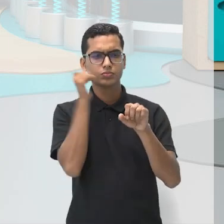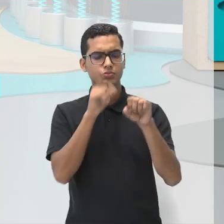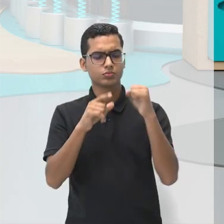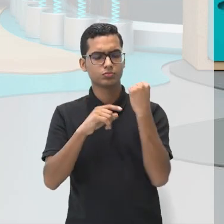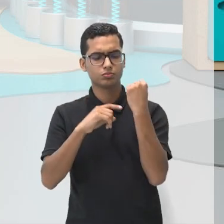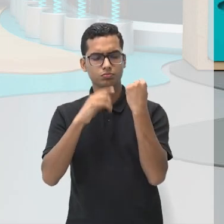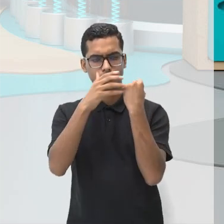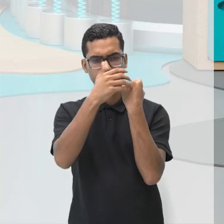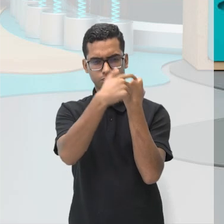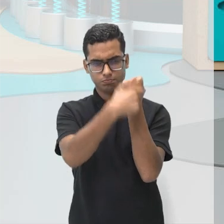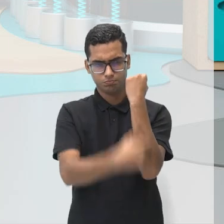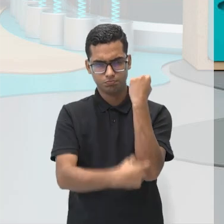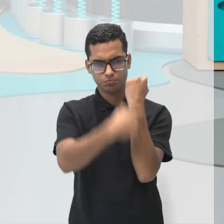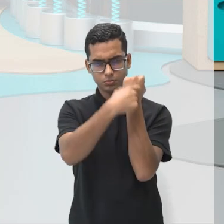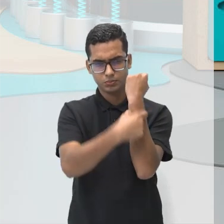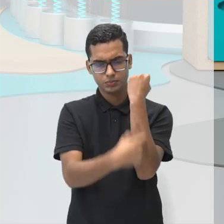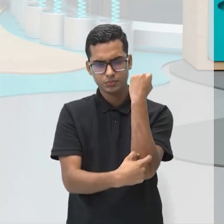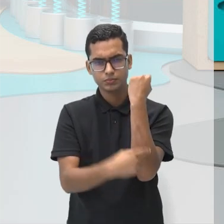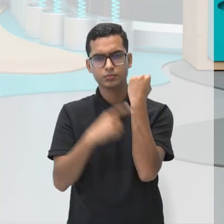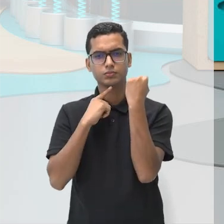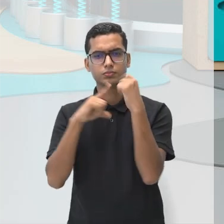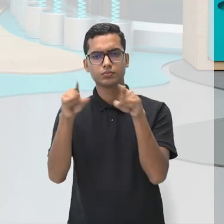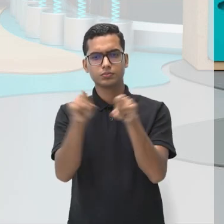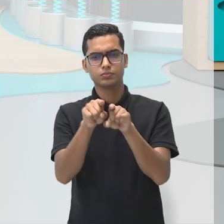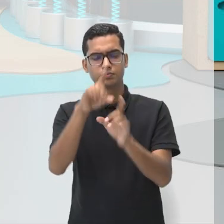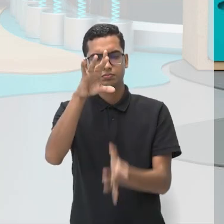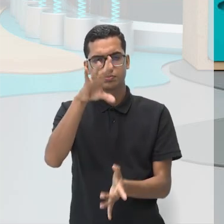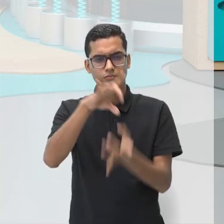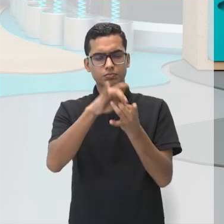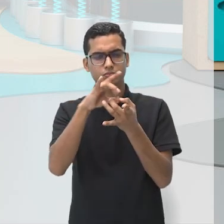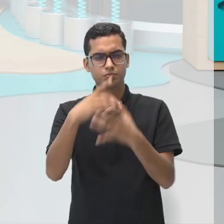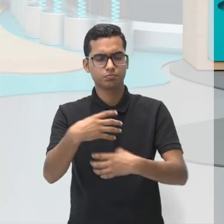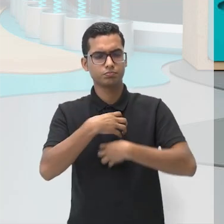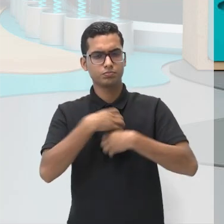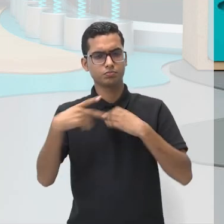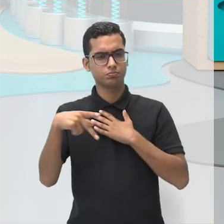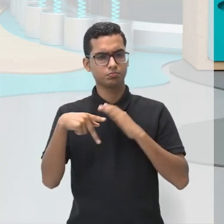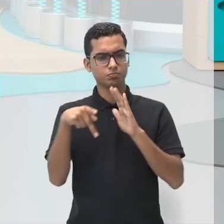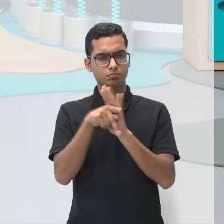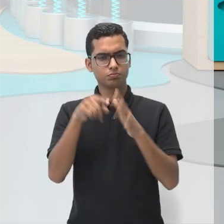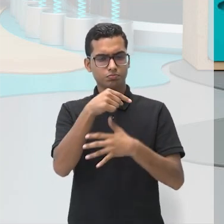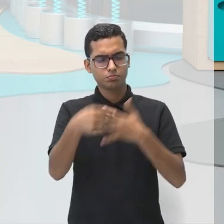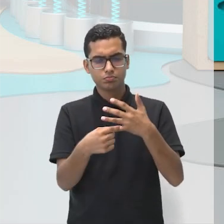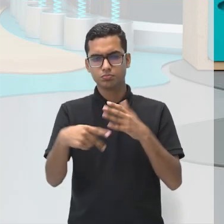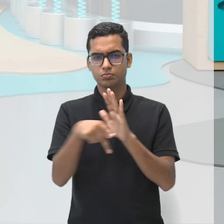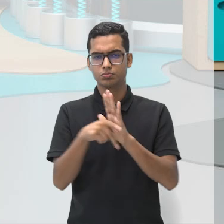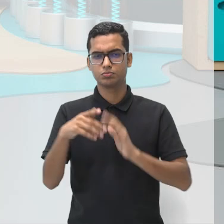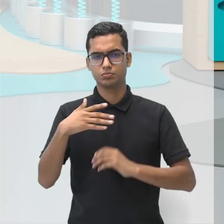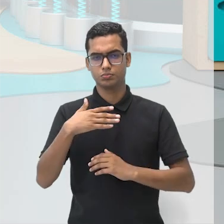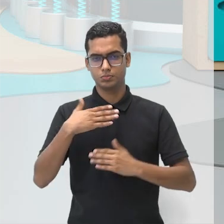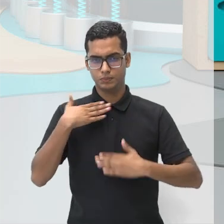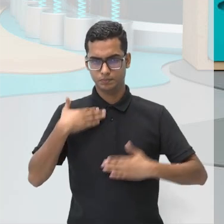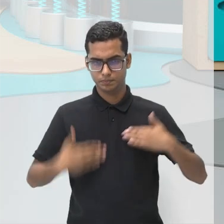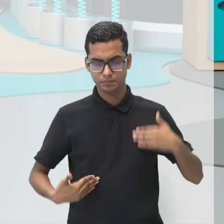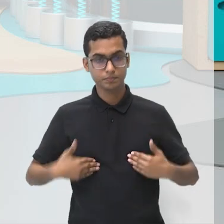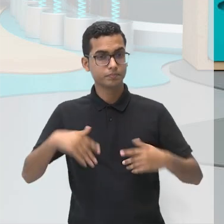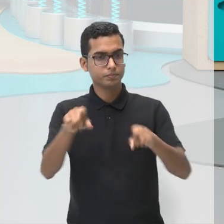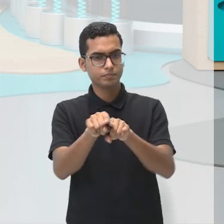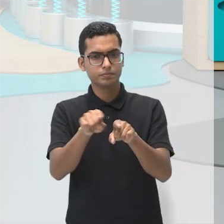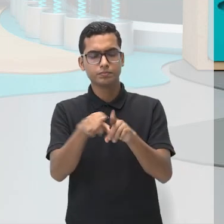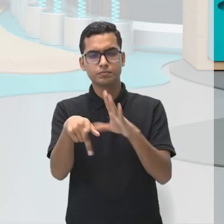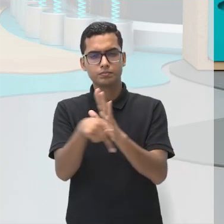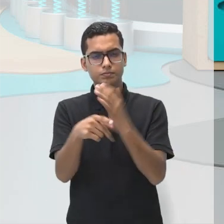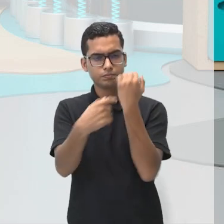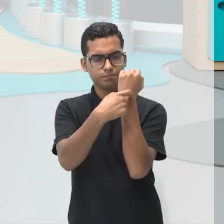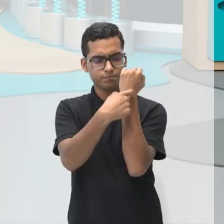comunicação entre a parte motora, funcional, sensorial do nosso corpo, ok? A coluna, além disso,